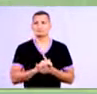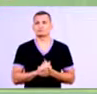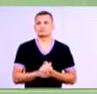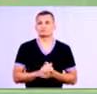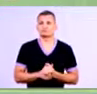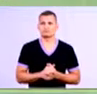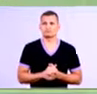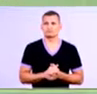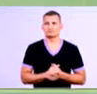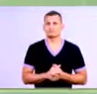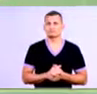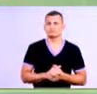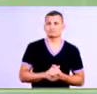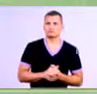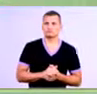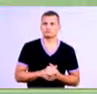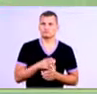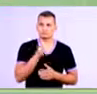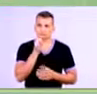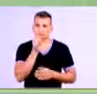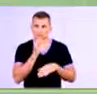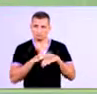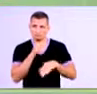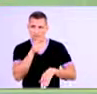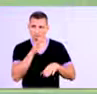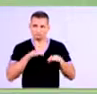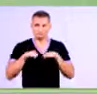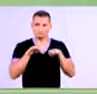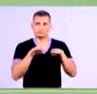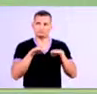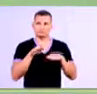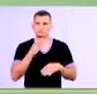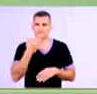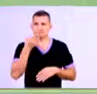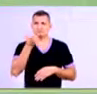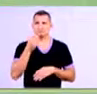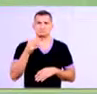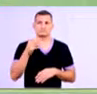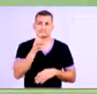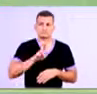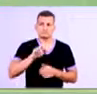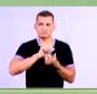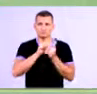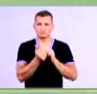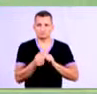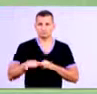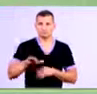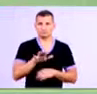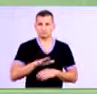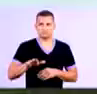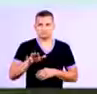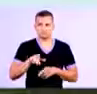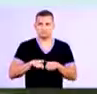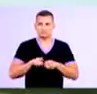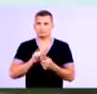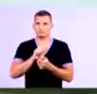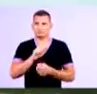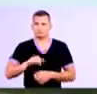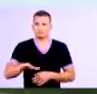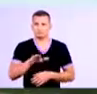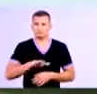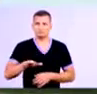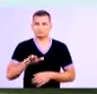Quanto mais padronizado, melhor para o usuário se adaptar ao ambiente. Ainda mais no ambiente corporativo, onde você